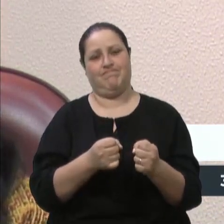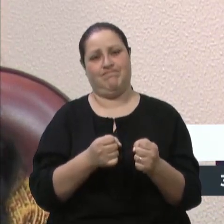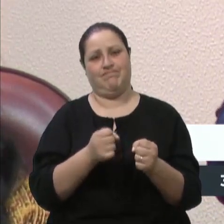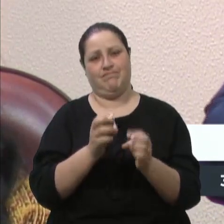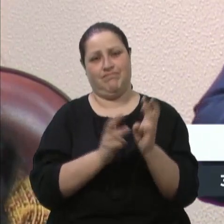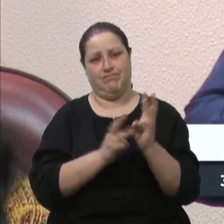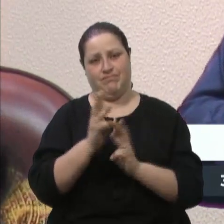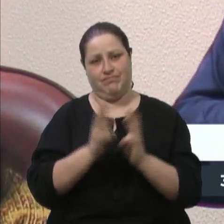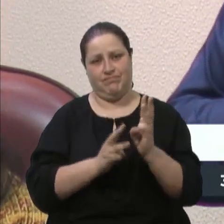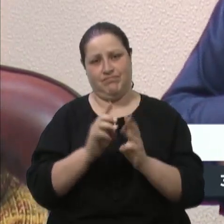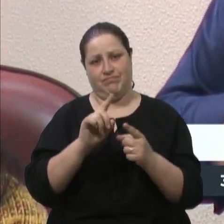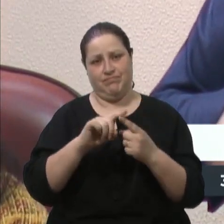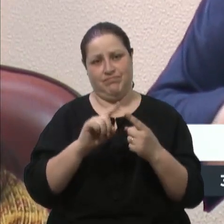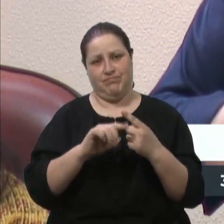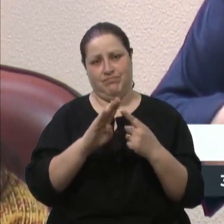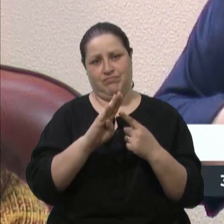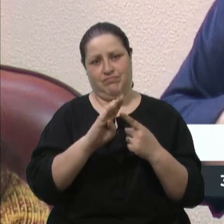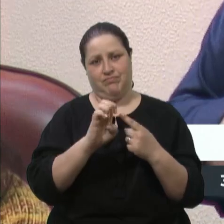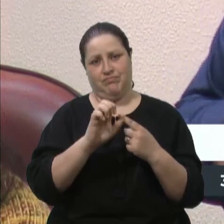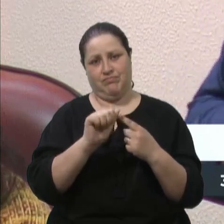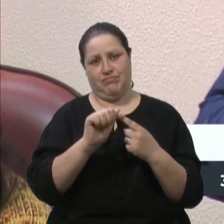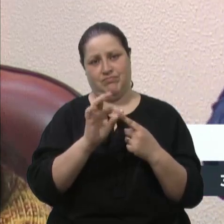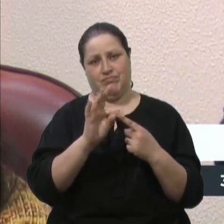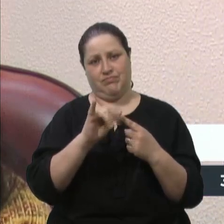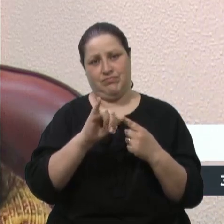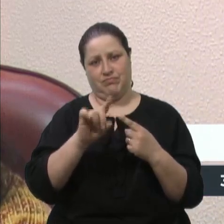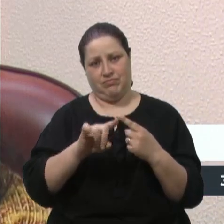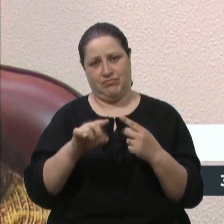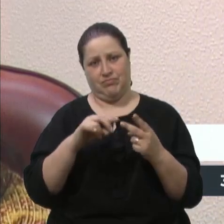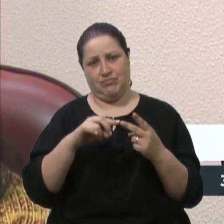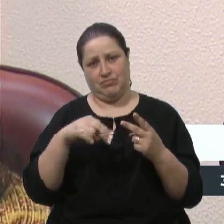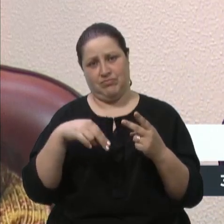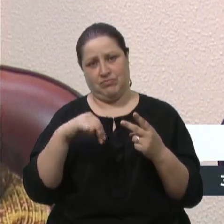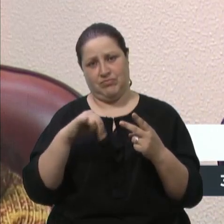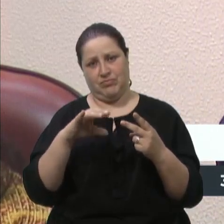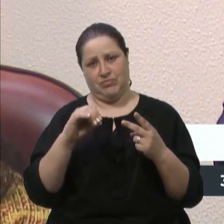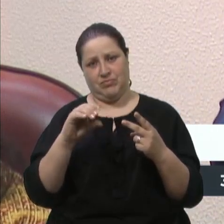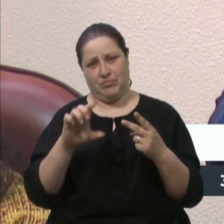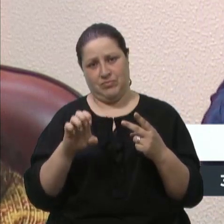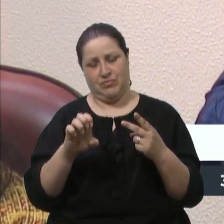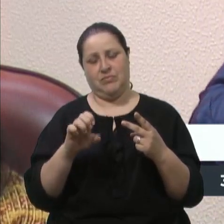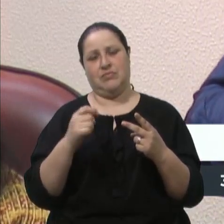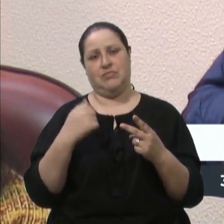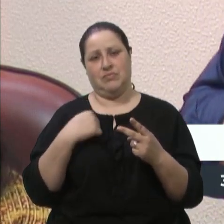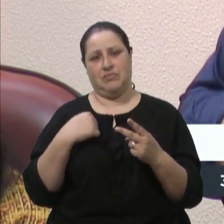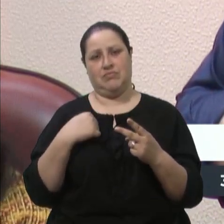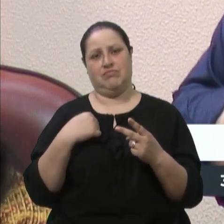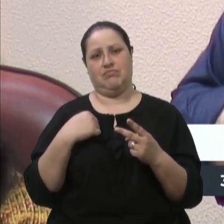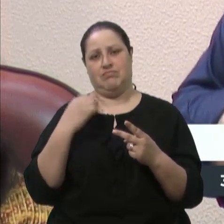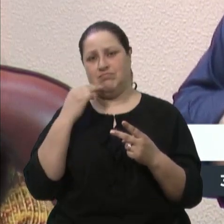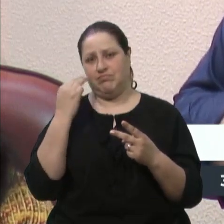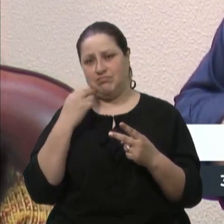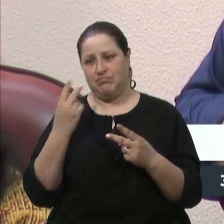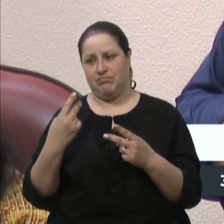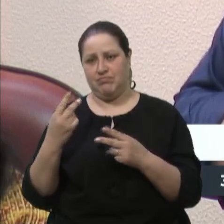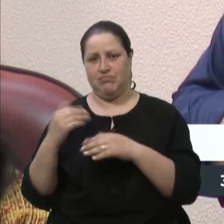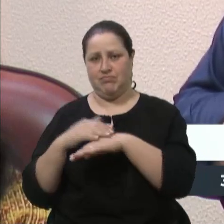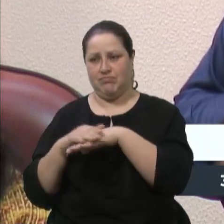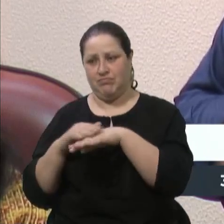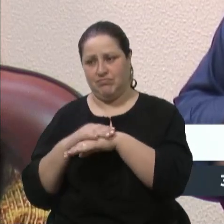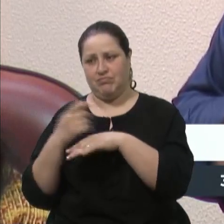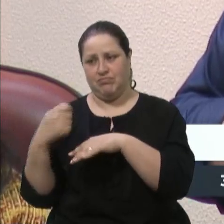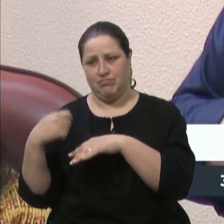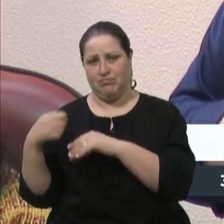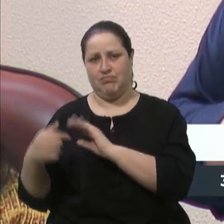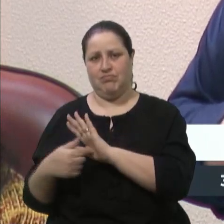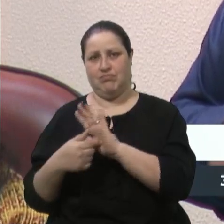vanzeiras, a Beatriz e a Nicole, nós vamos aqui, eu estava conversando com a vereadora Marisol, e nós precisamos muito apresentar uma